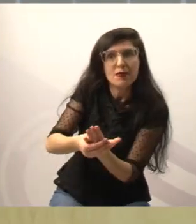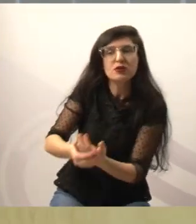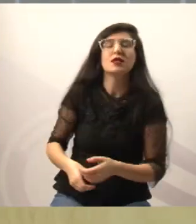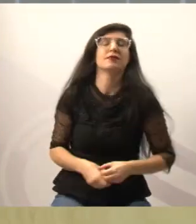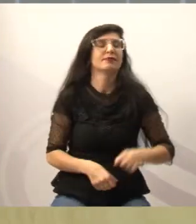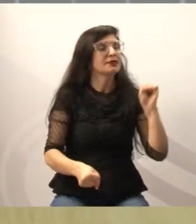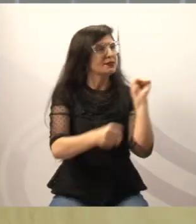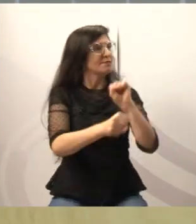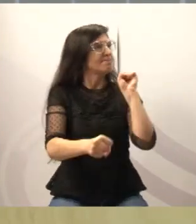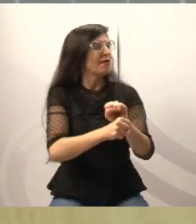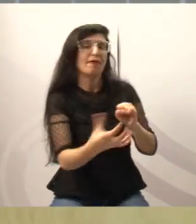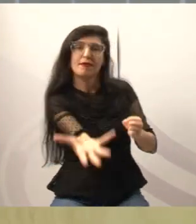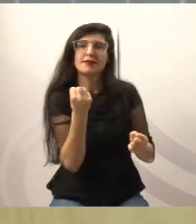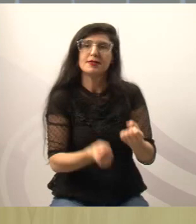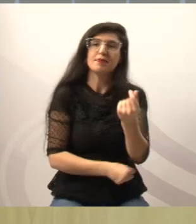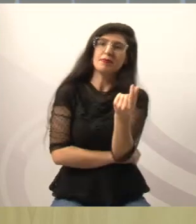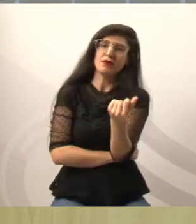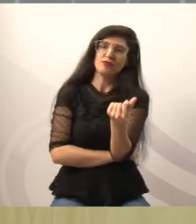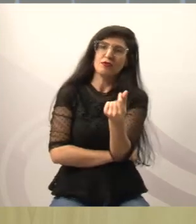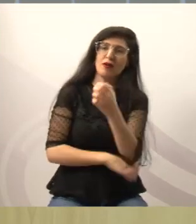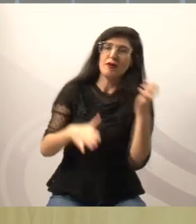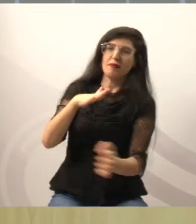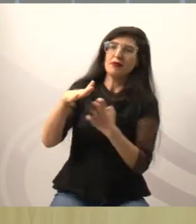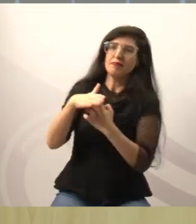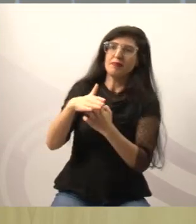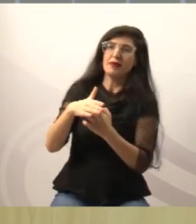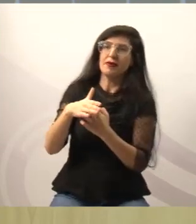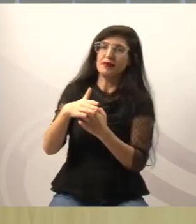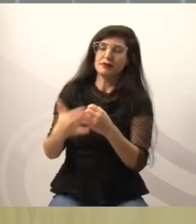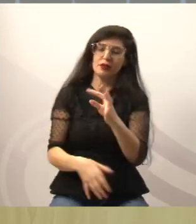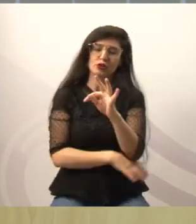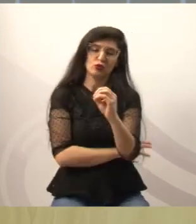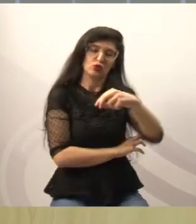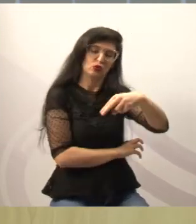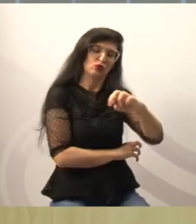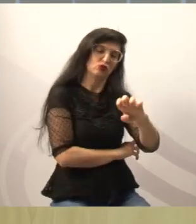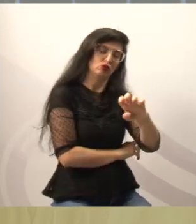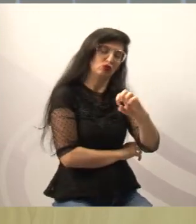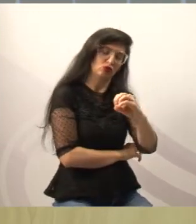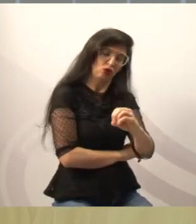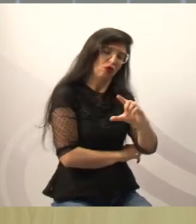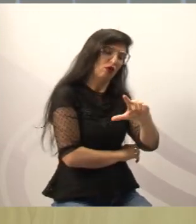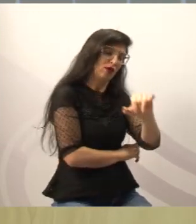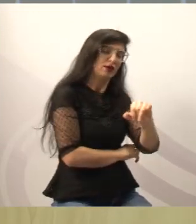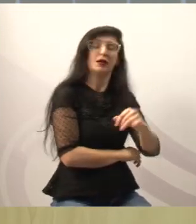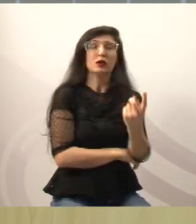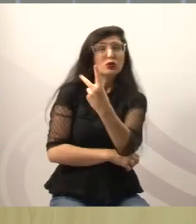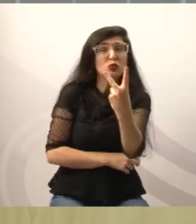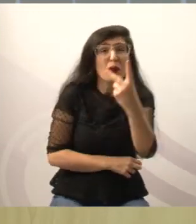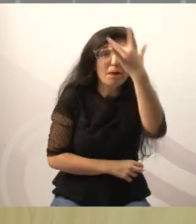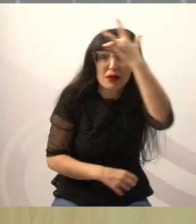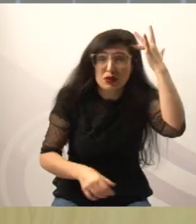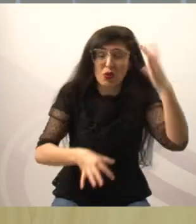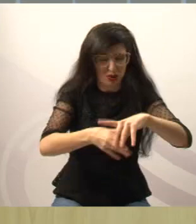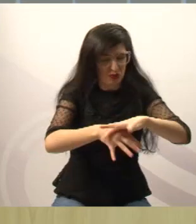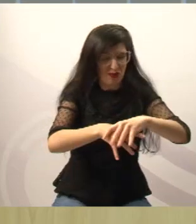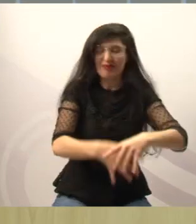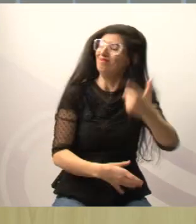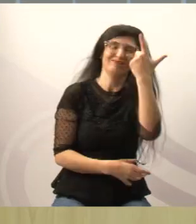firma. Conheço 2 pessoas que estão doentes e não conseguiram receber até